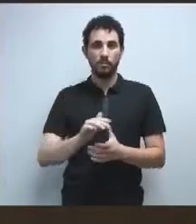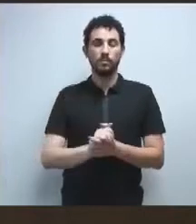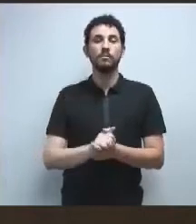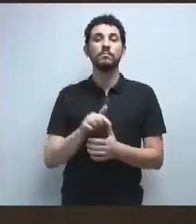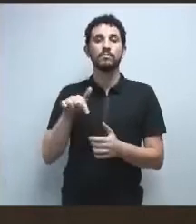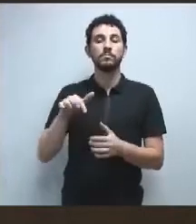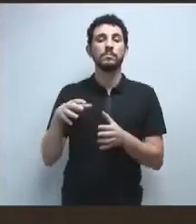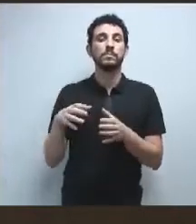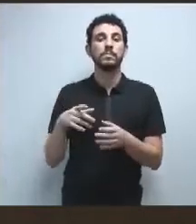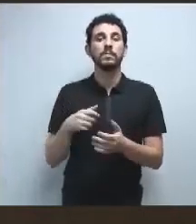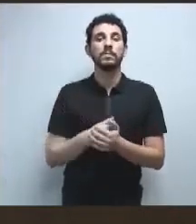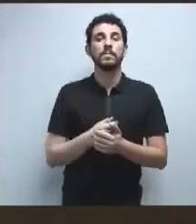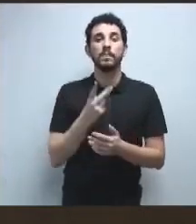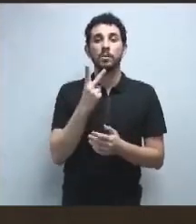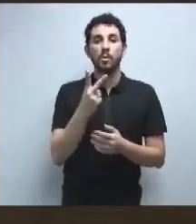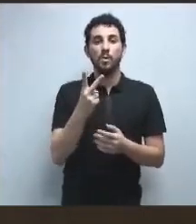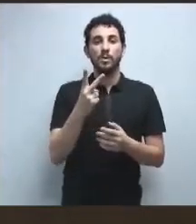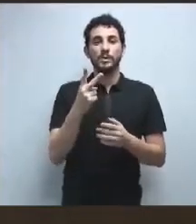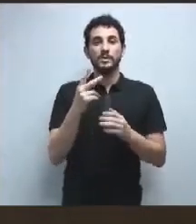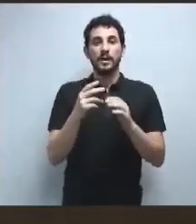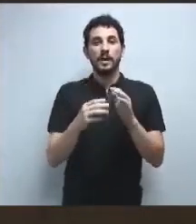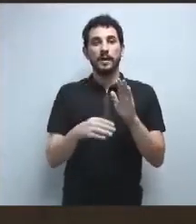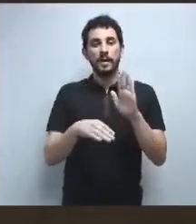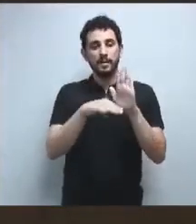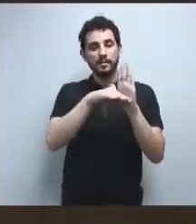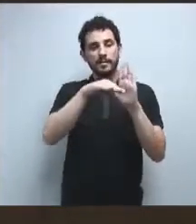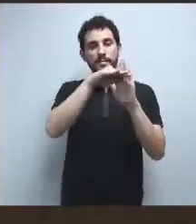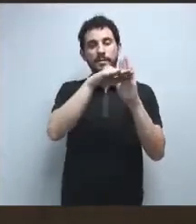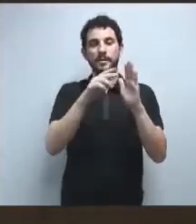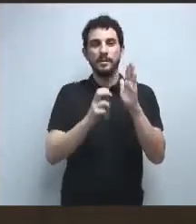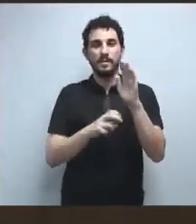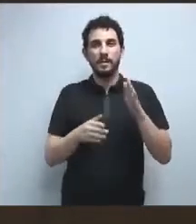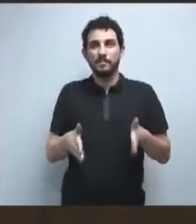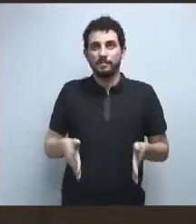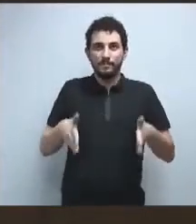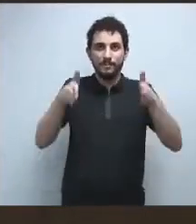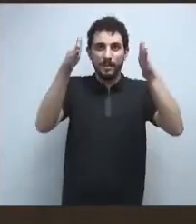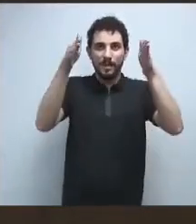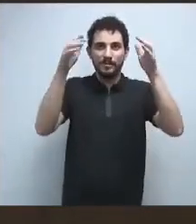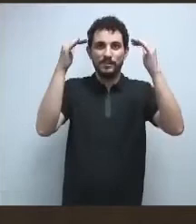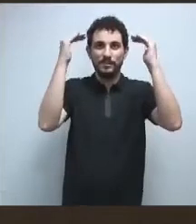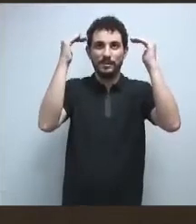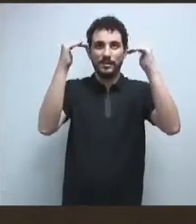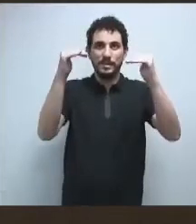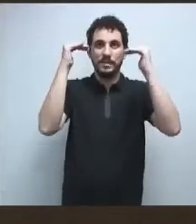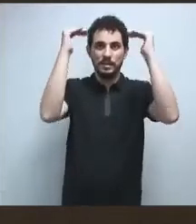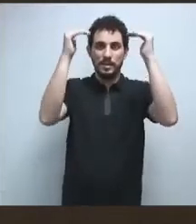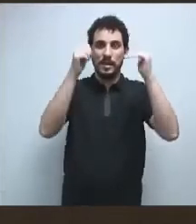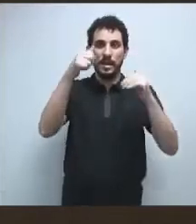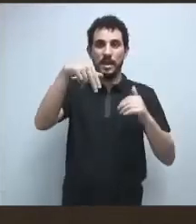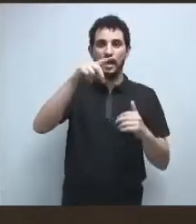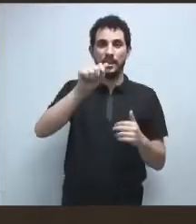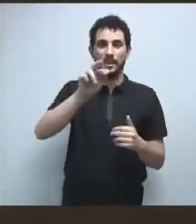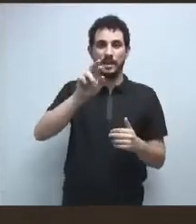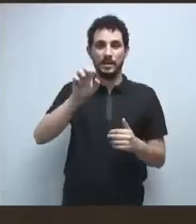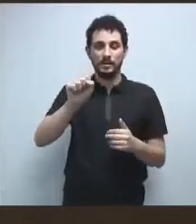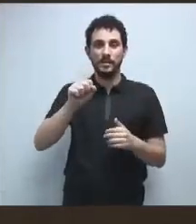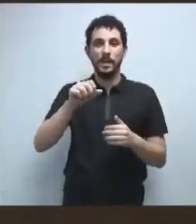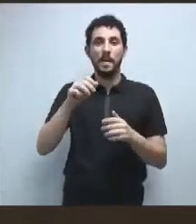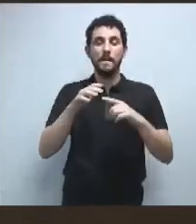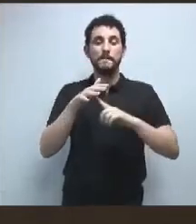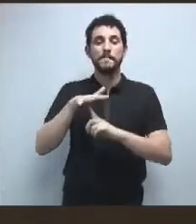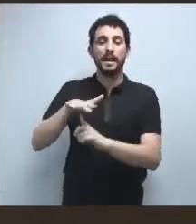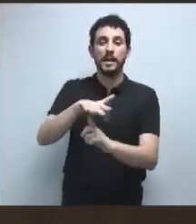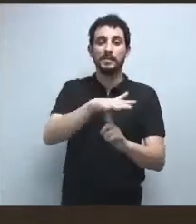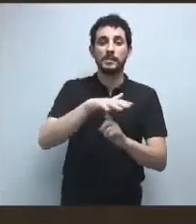ocupava dois andares no prédio do fórum joão mendes júnior na praça joão mendes em são paulo